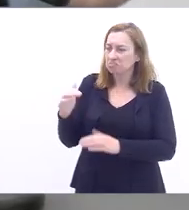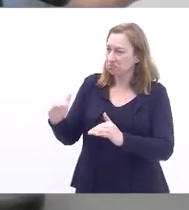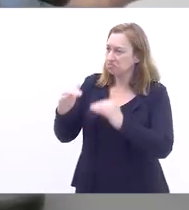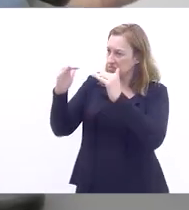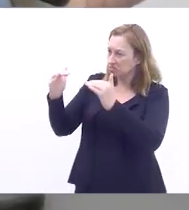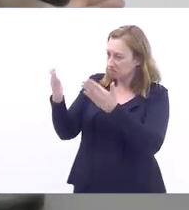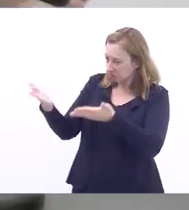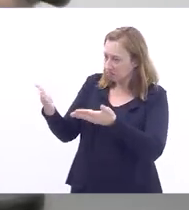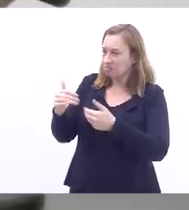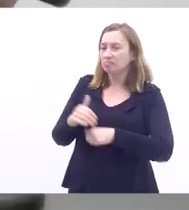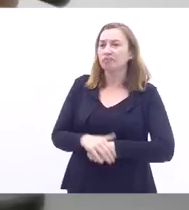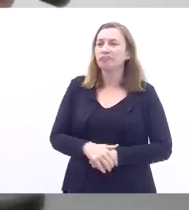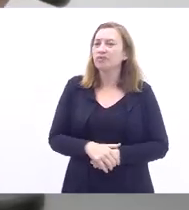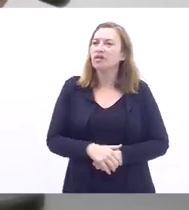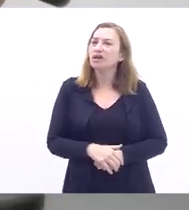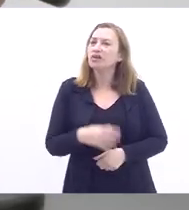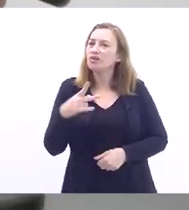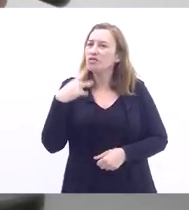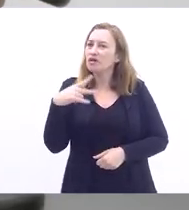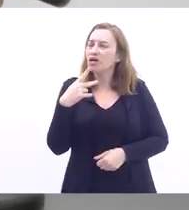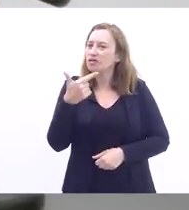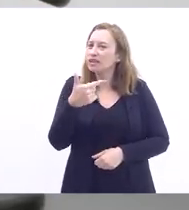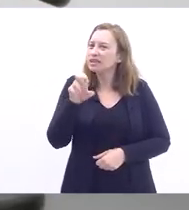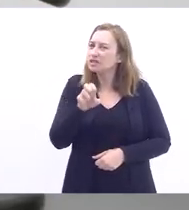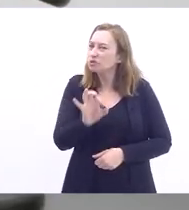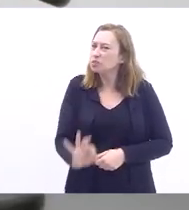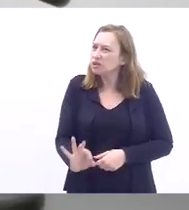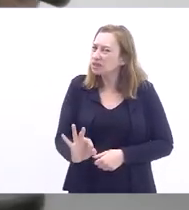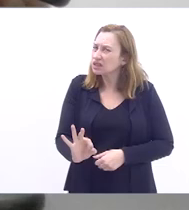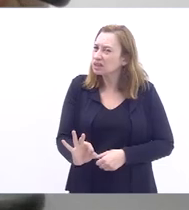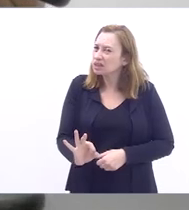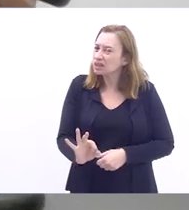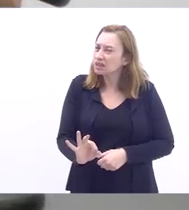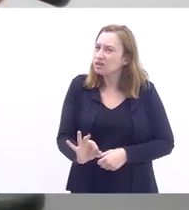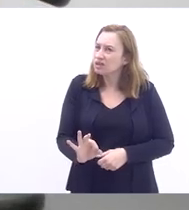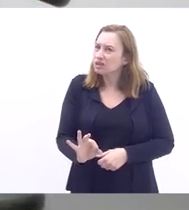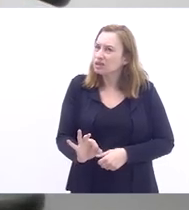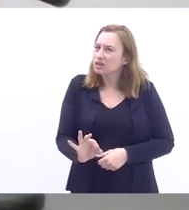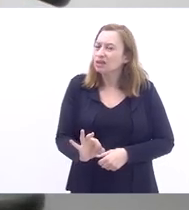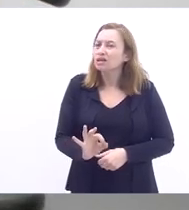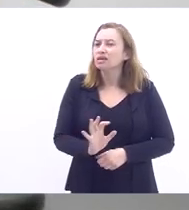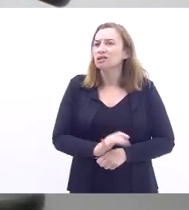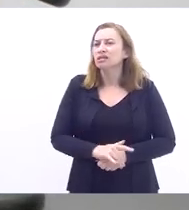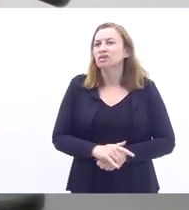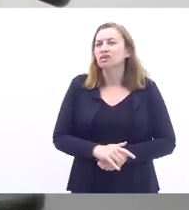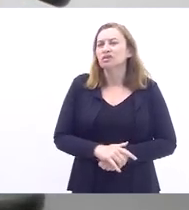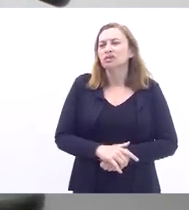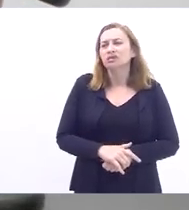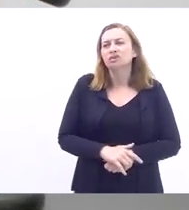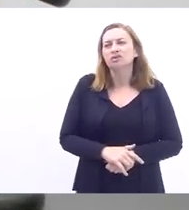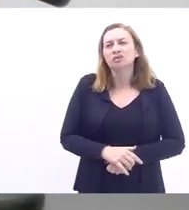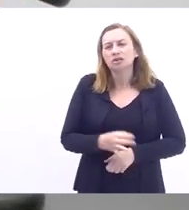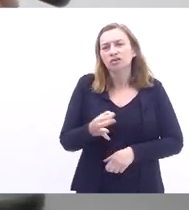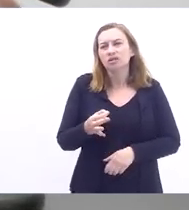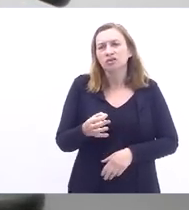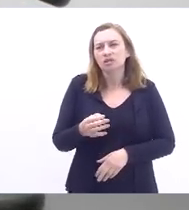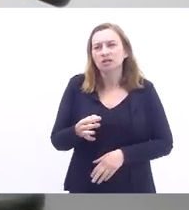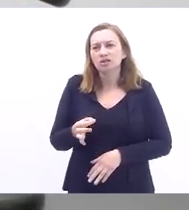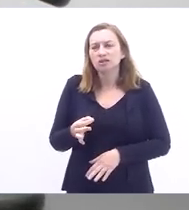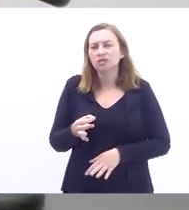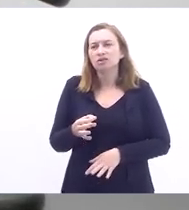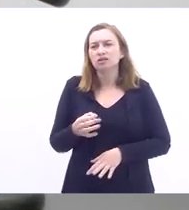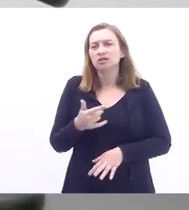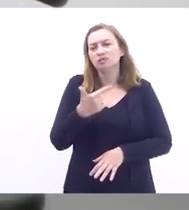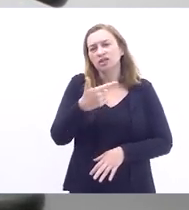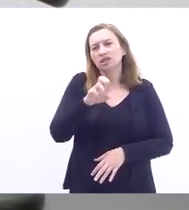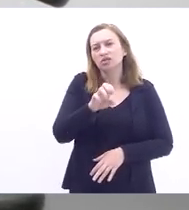É me destacou a questão dos 25 porcento que quando se alegra se esse esse argumento fundamental